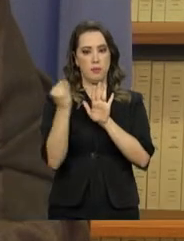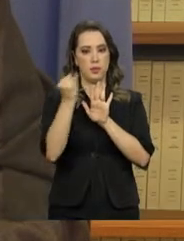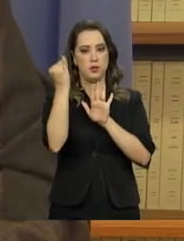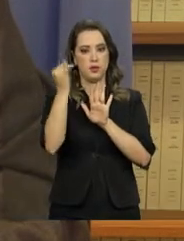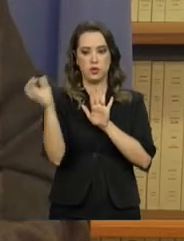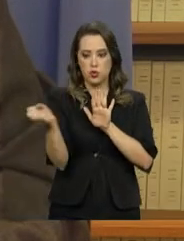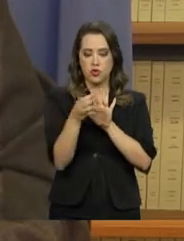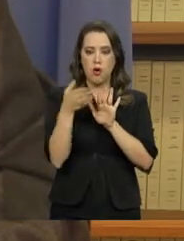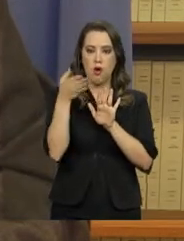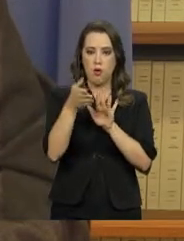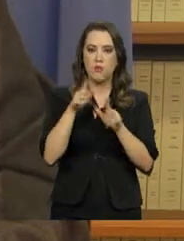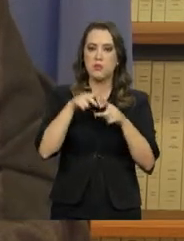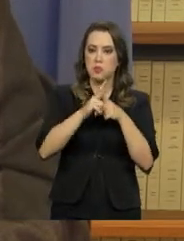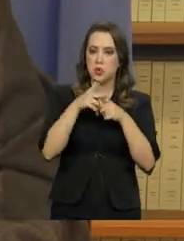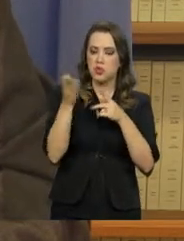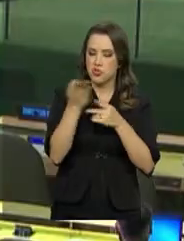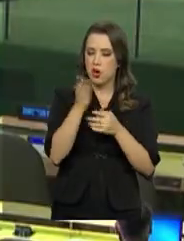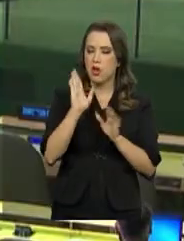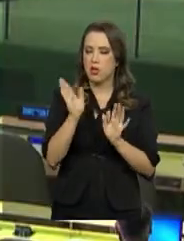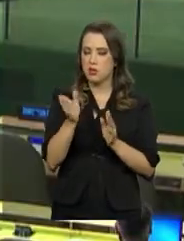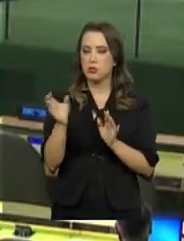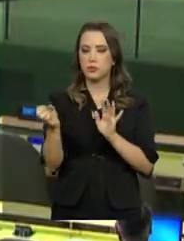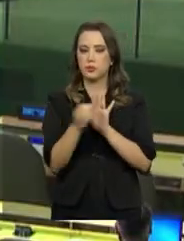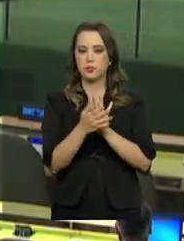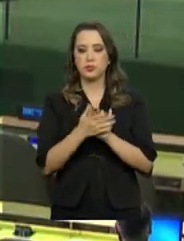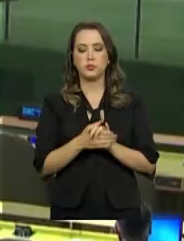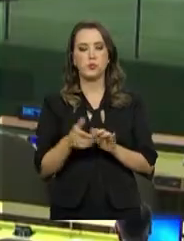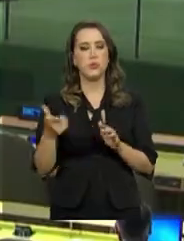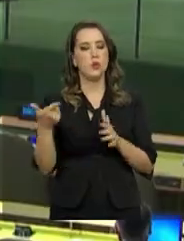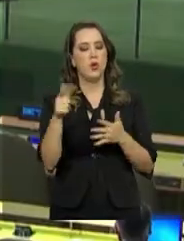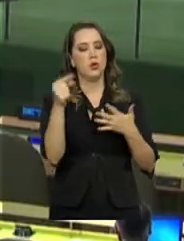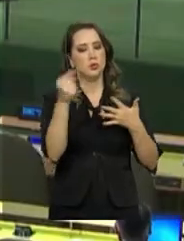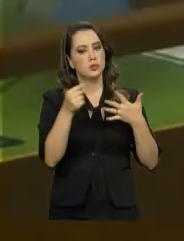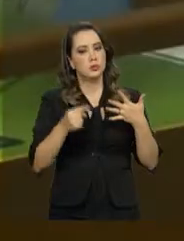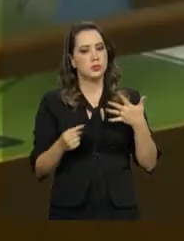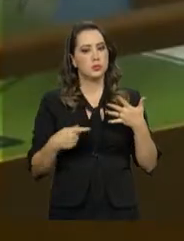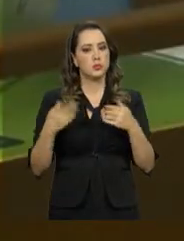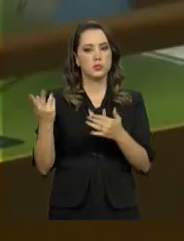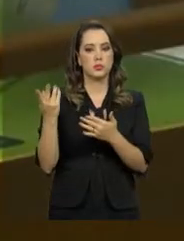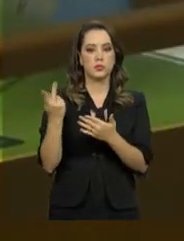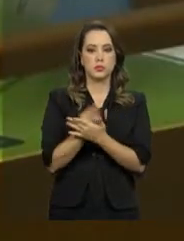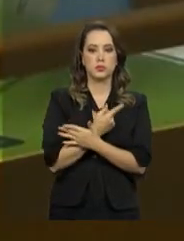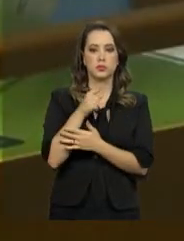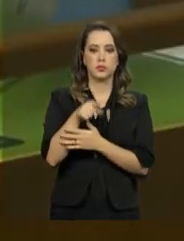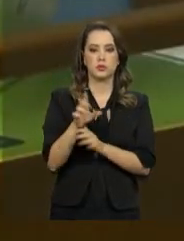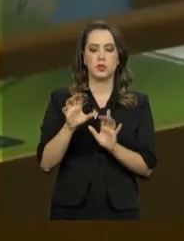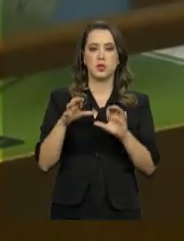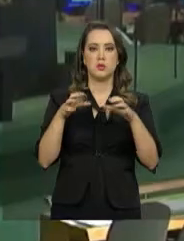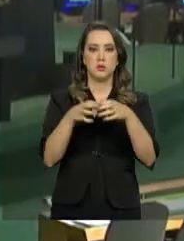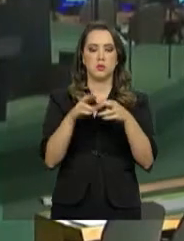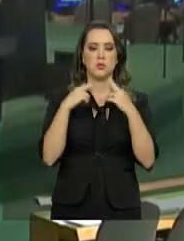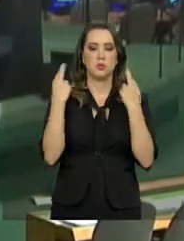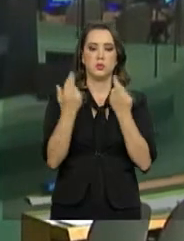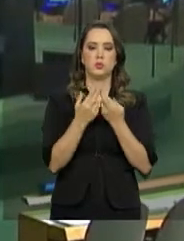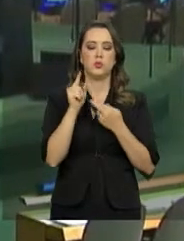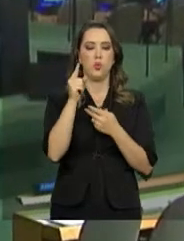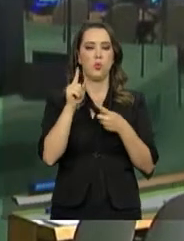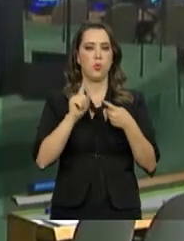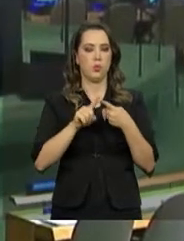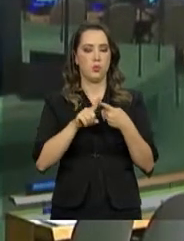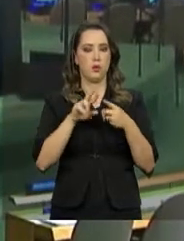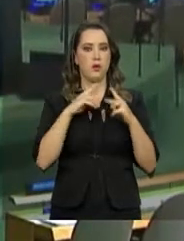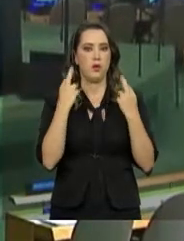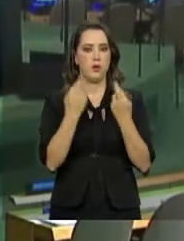moderno foi atualizado recentemente outros eventos paralelos vão acontecer durante a assembléia um deles será a reunião